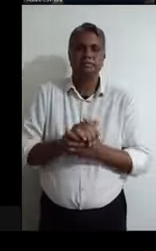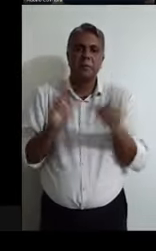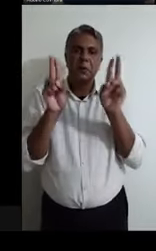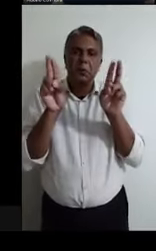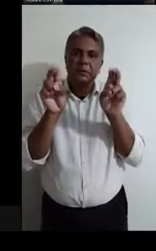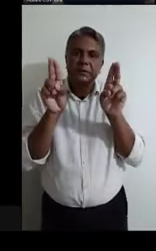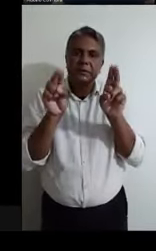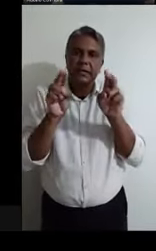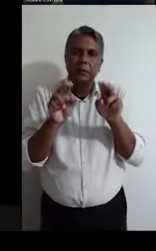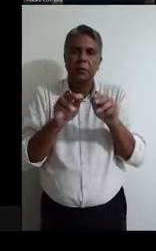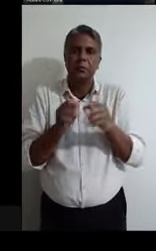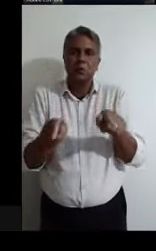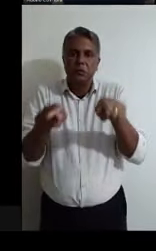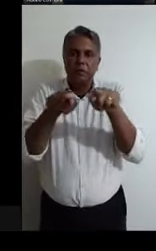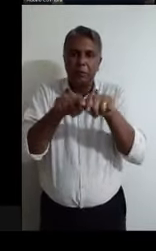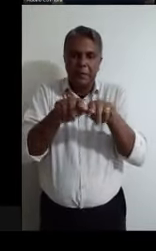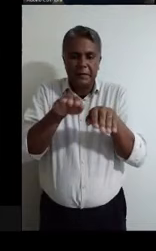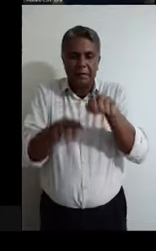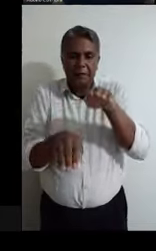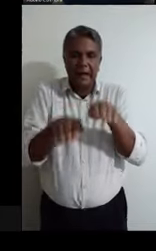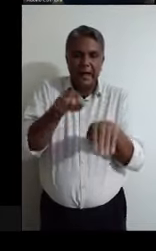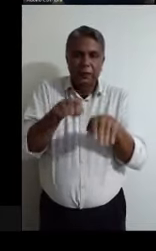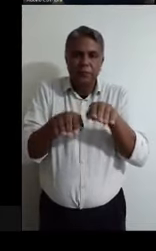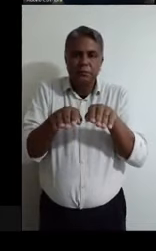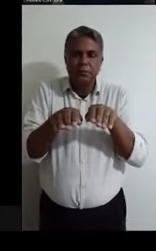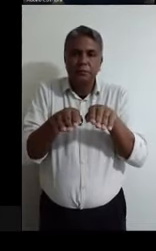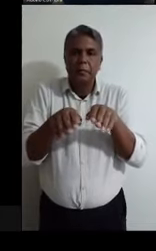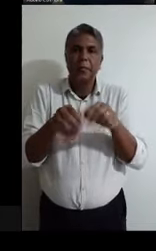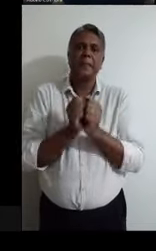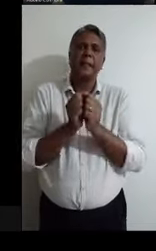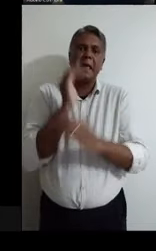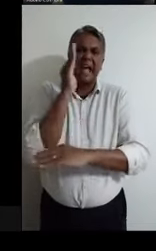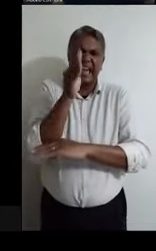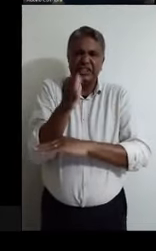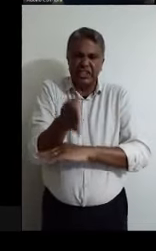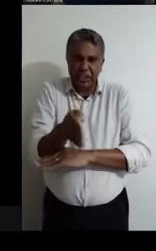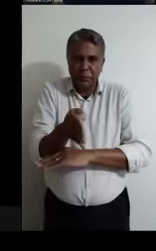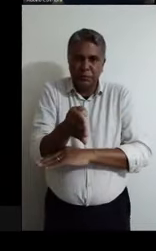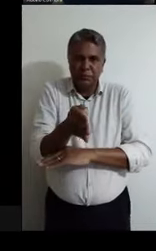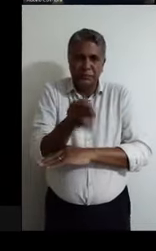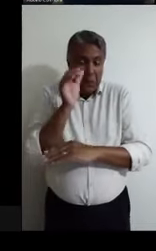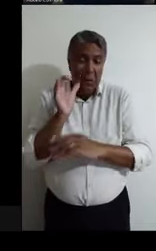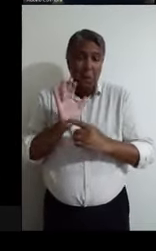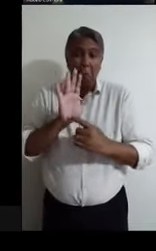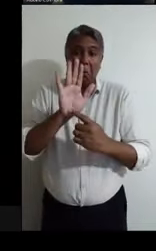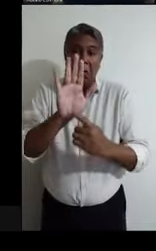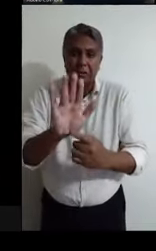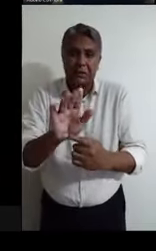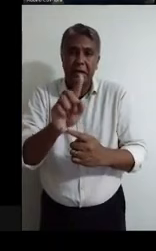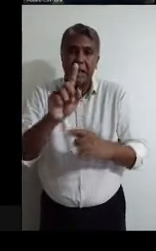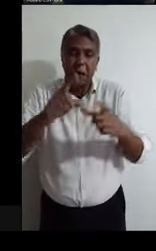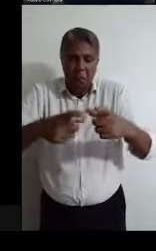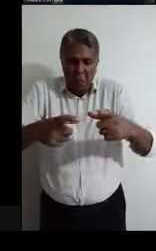o termo uniformemente variado. O termo retilíneo se deve ao fato que nós vamos trabalhar em apenas uma